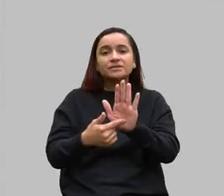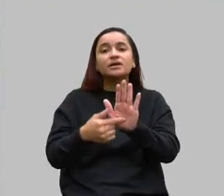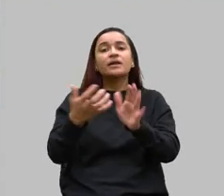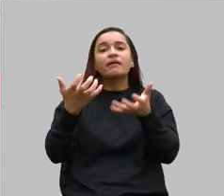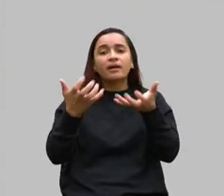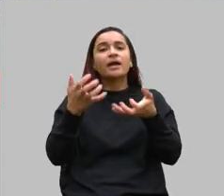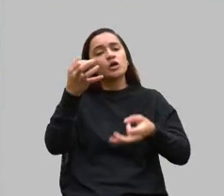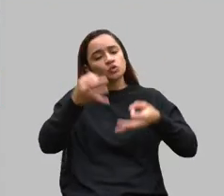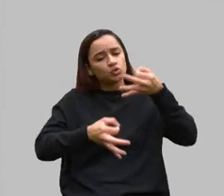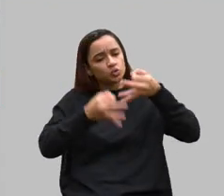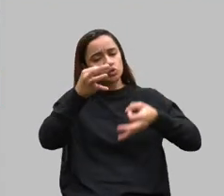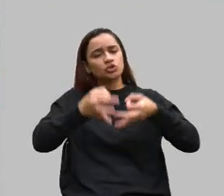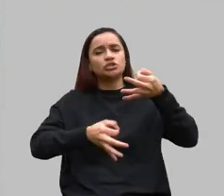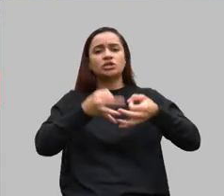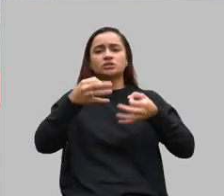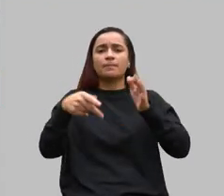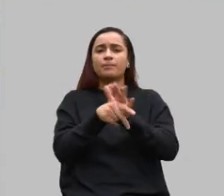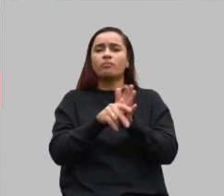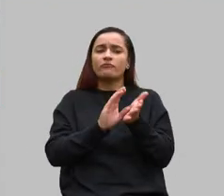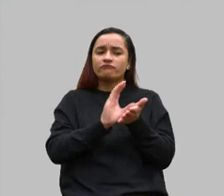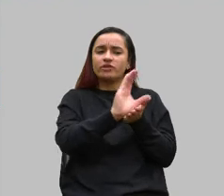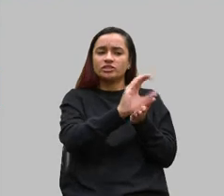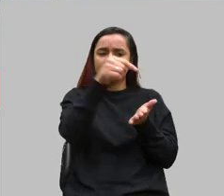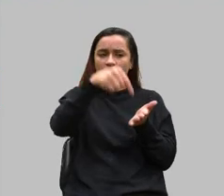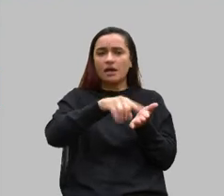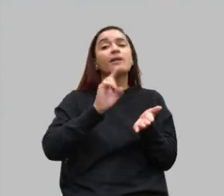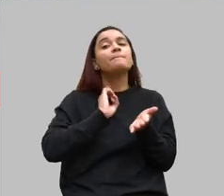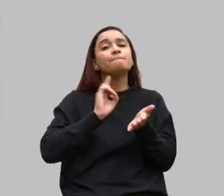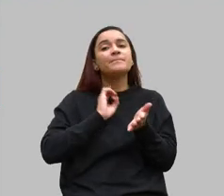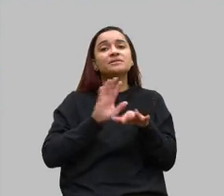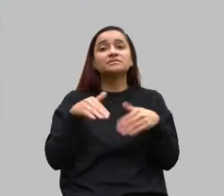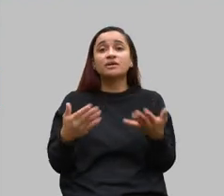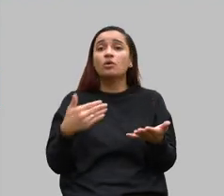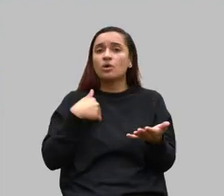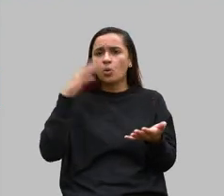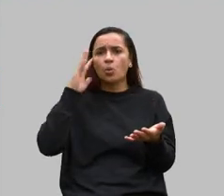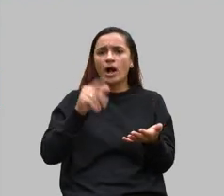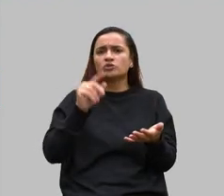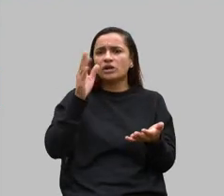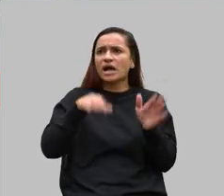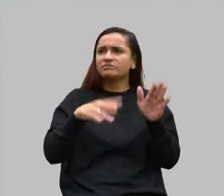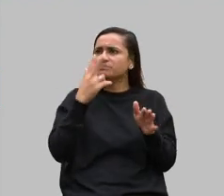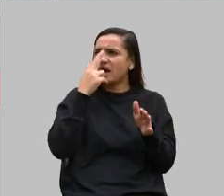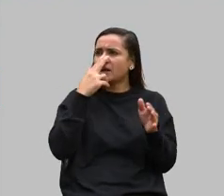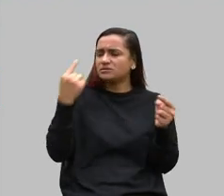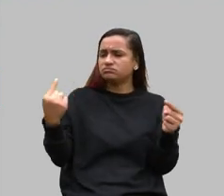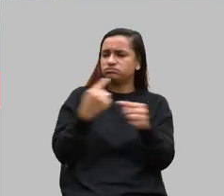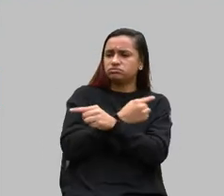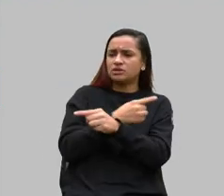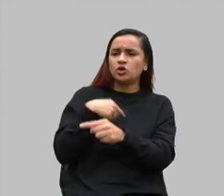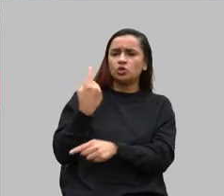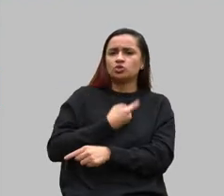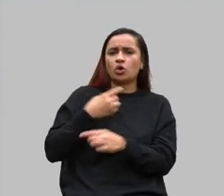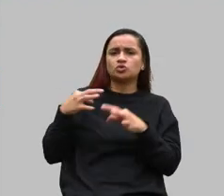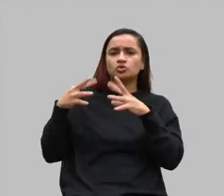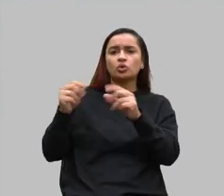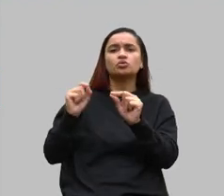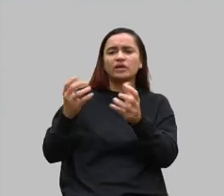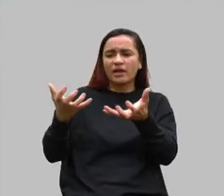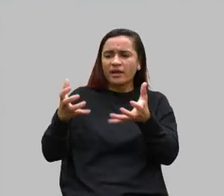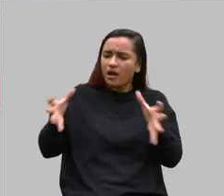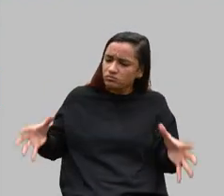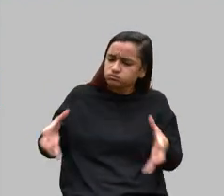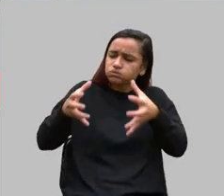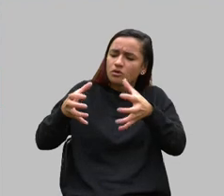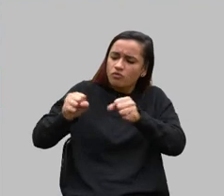em relação né Aos investimentos para Minas Gerais que eu creio que é um pleito convergente de todos nós que estamos aqui e precisamos somar forças né